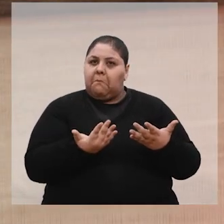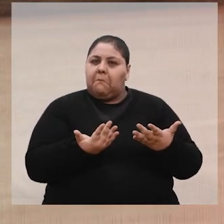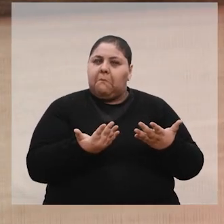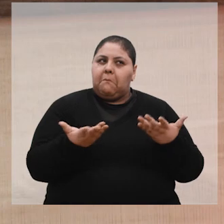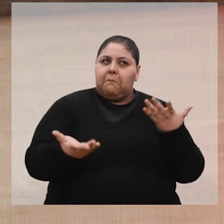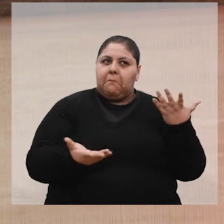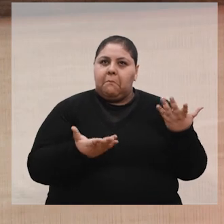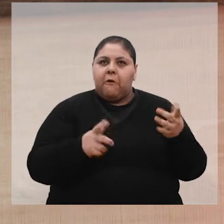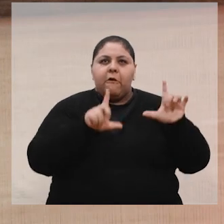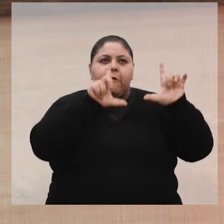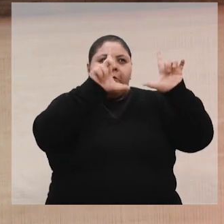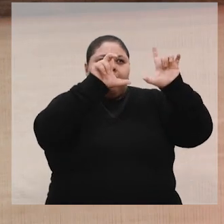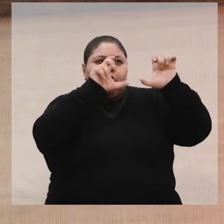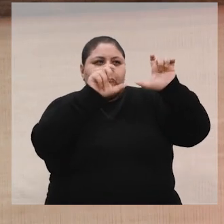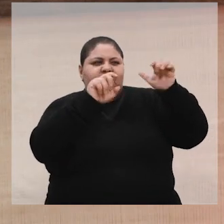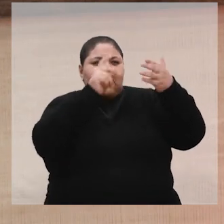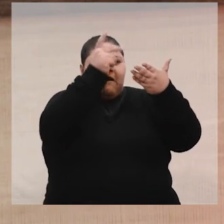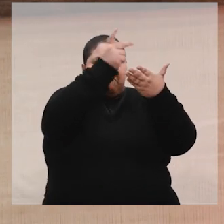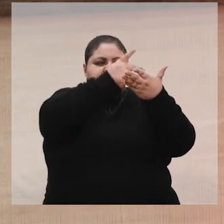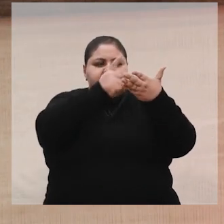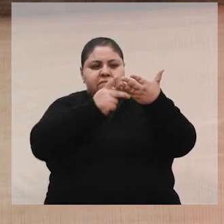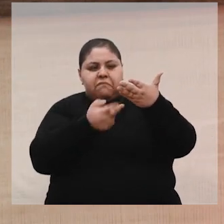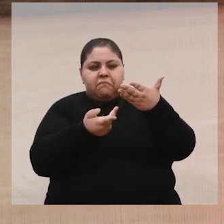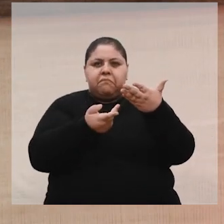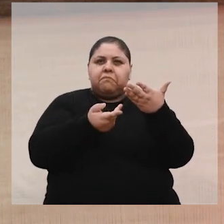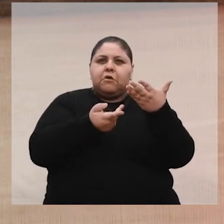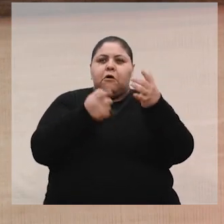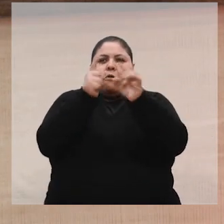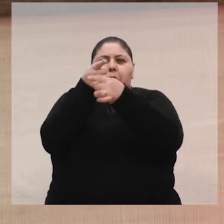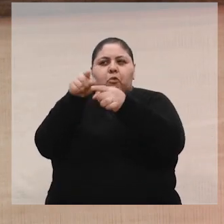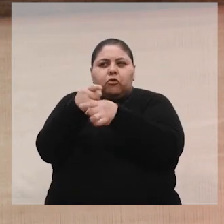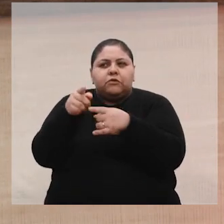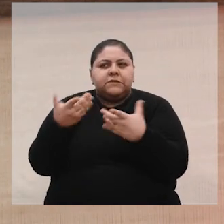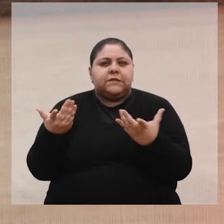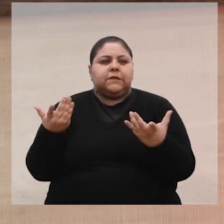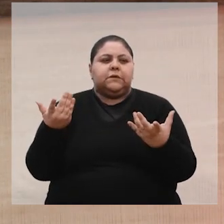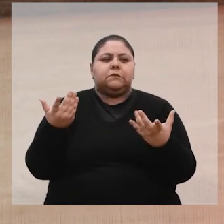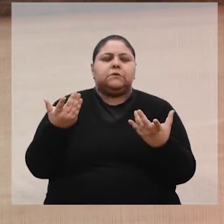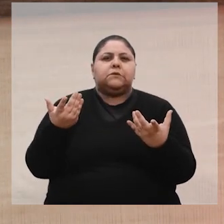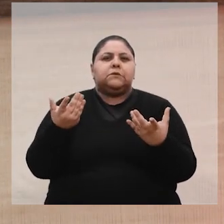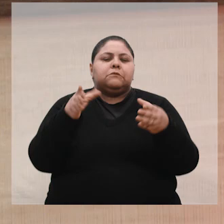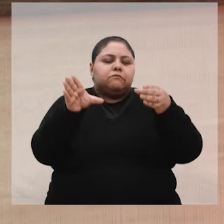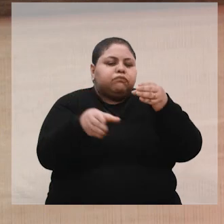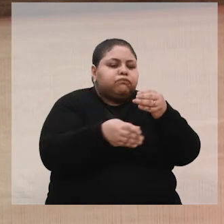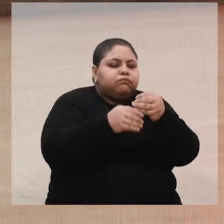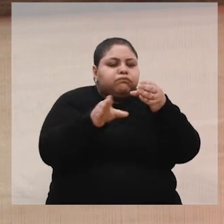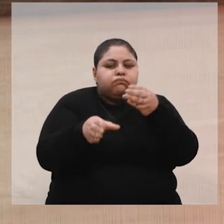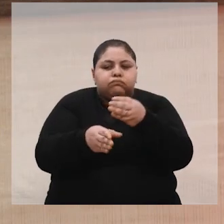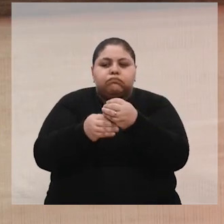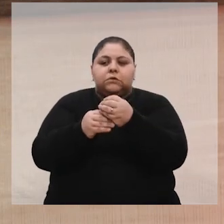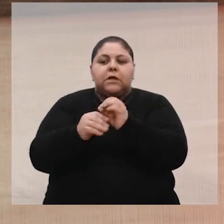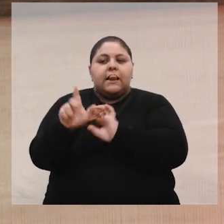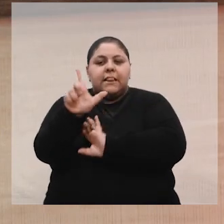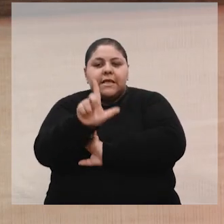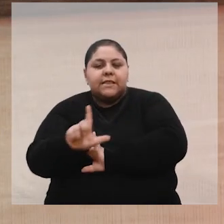estética, fotográfica, o componente musical, o componente